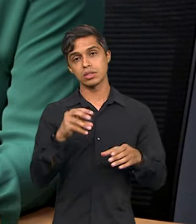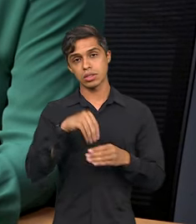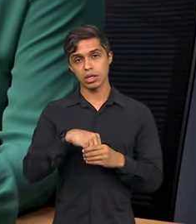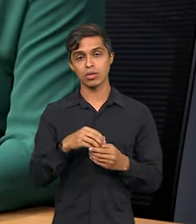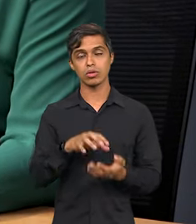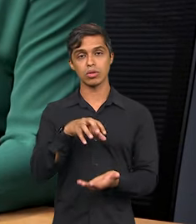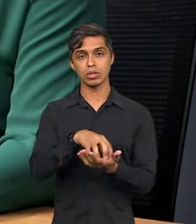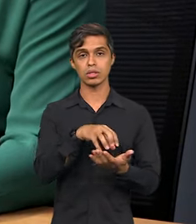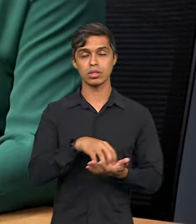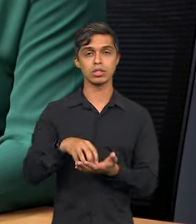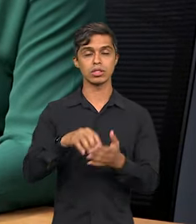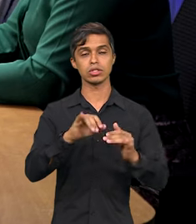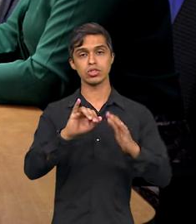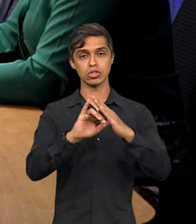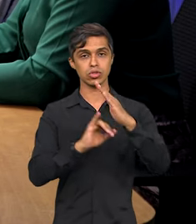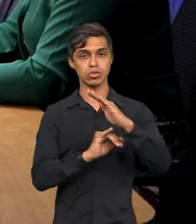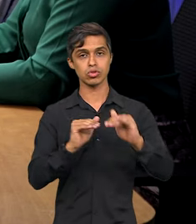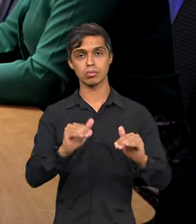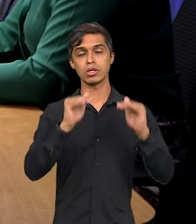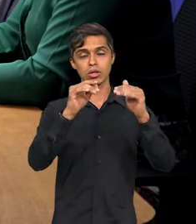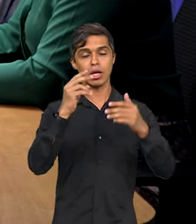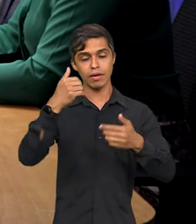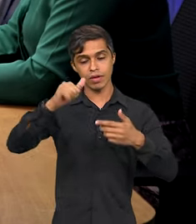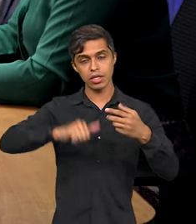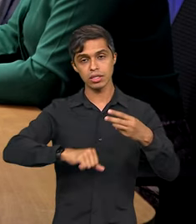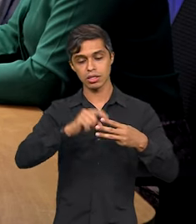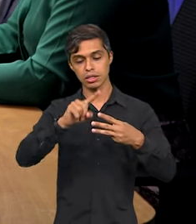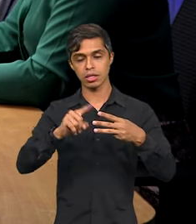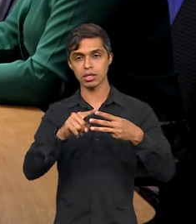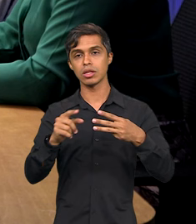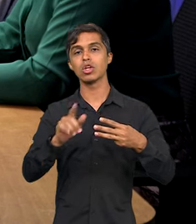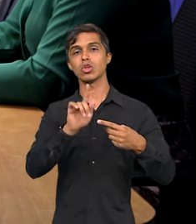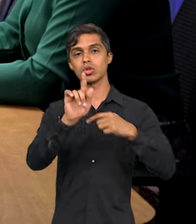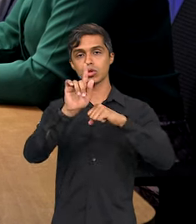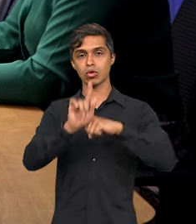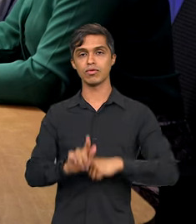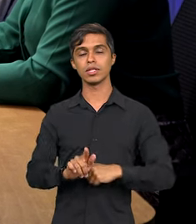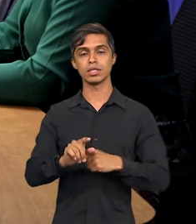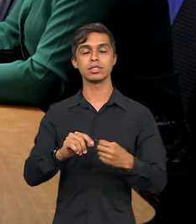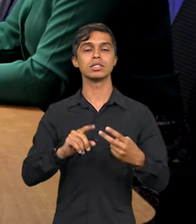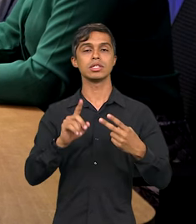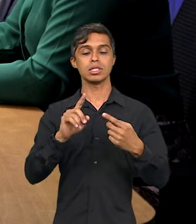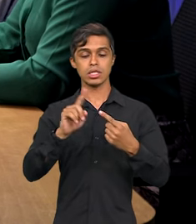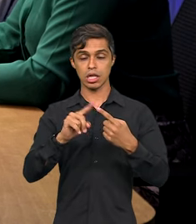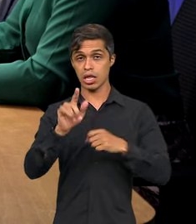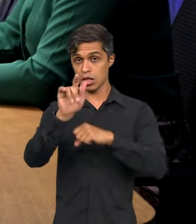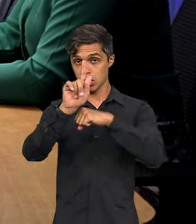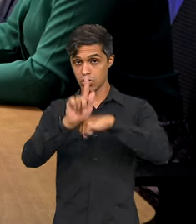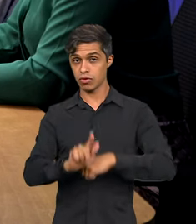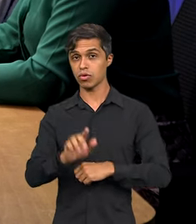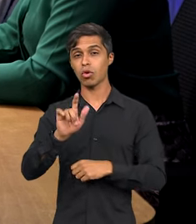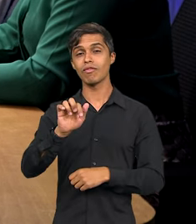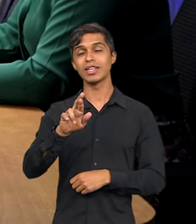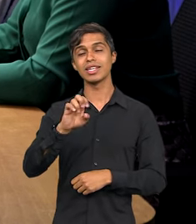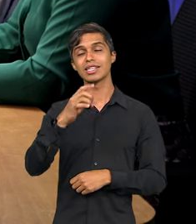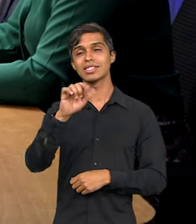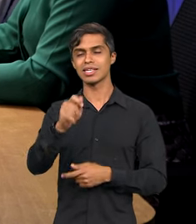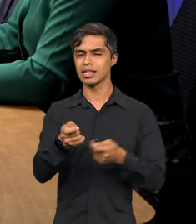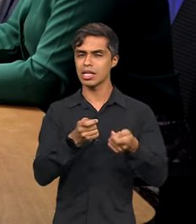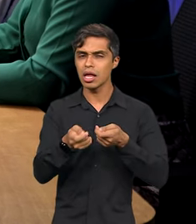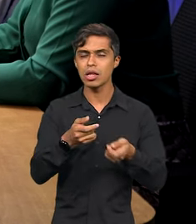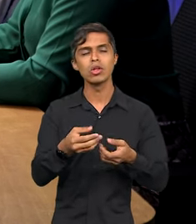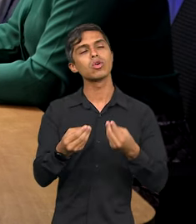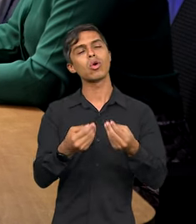climate scanner eleal ali três eixos um dos eixos é a governança e dentro da governança ele traz justamente uma pergunta de como é que essas